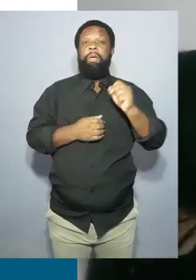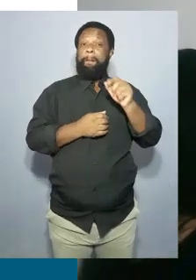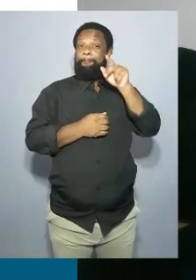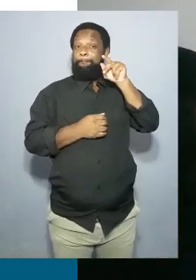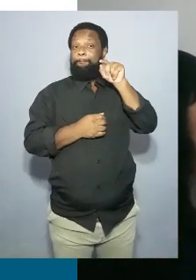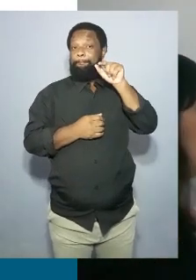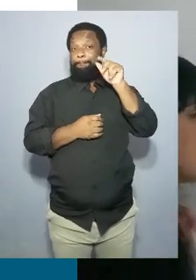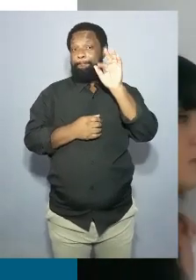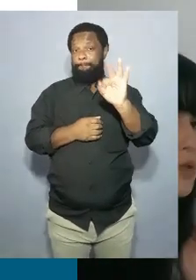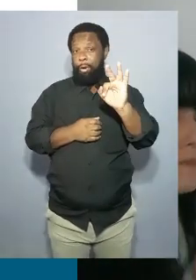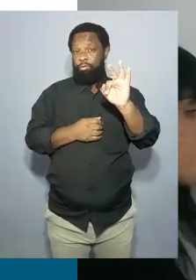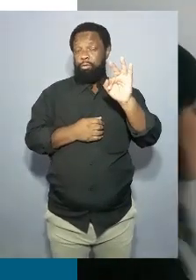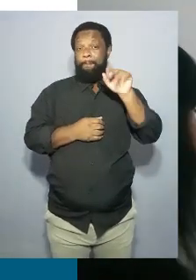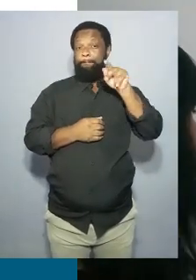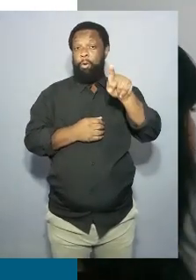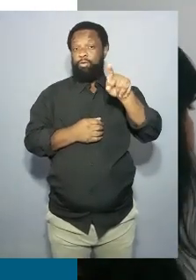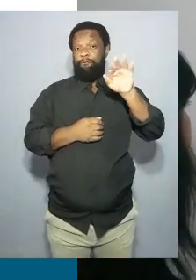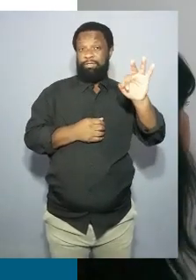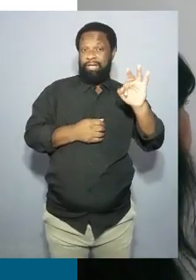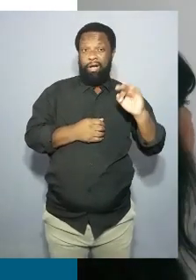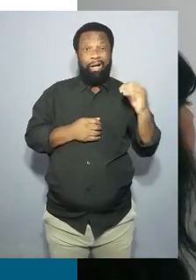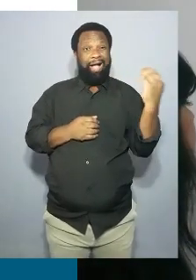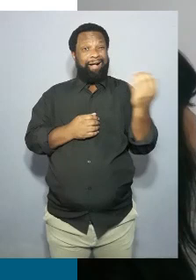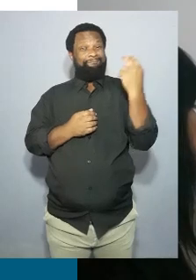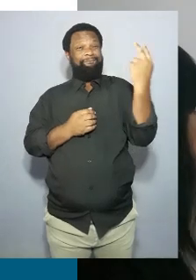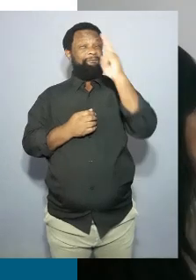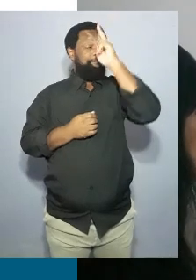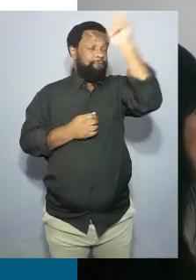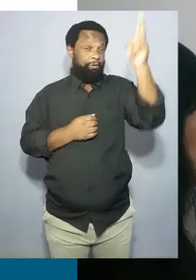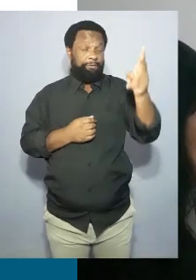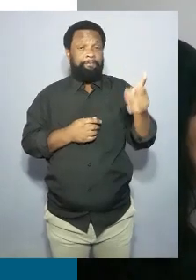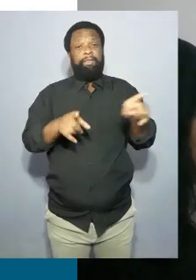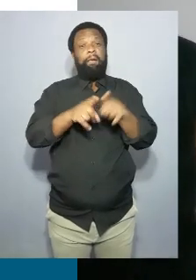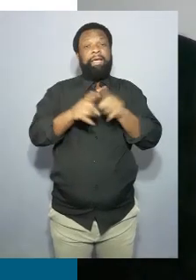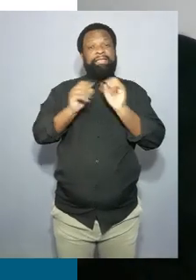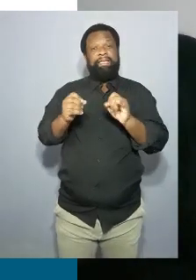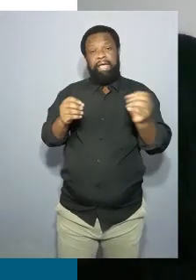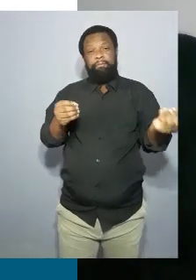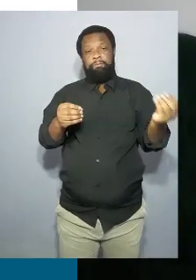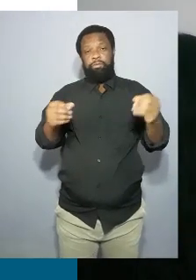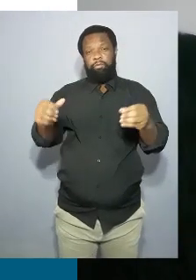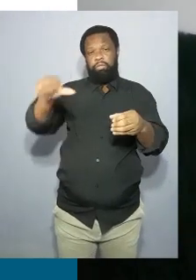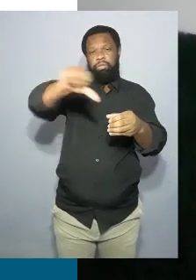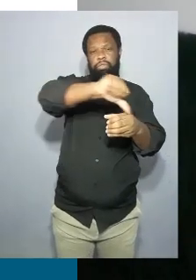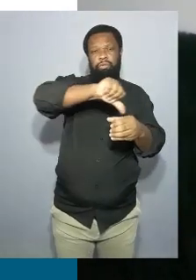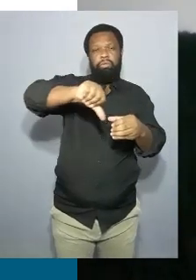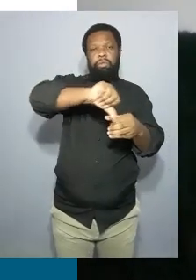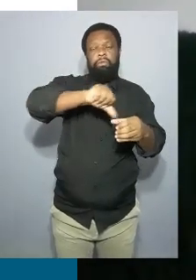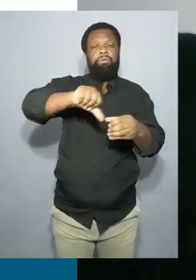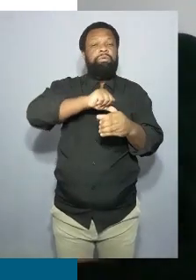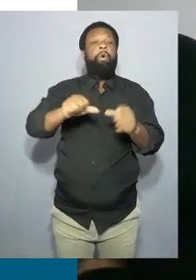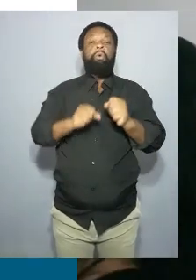de ebulição altíssimos, tudo bem? E em solução aquosa ou fundidos, eles